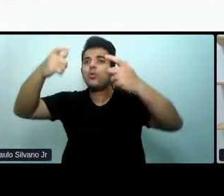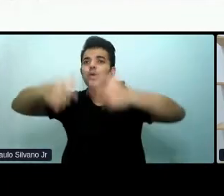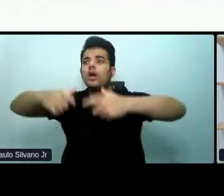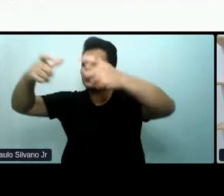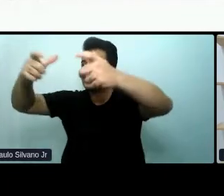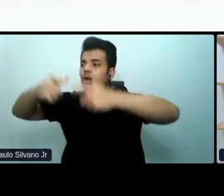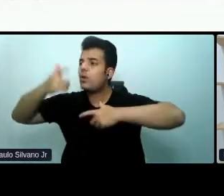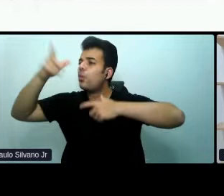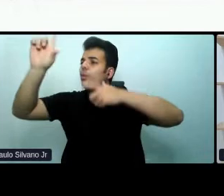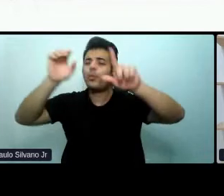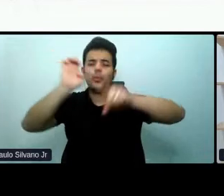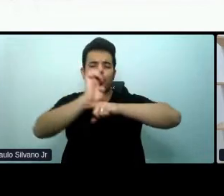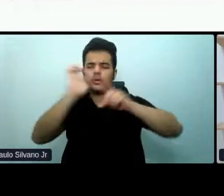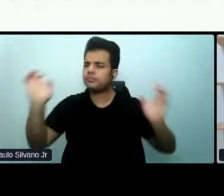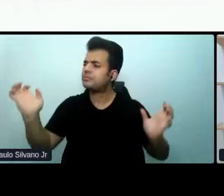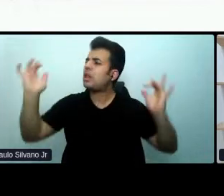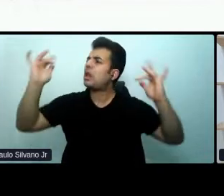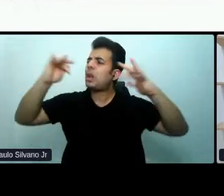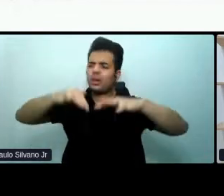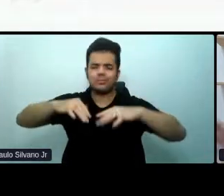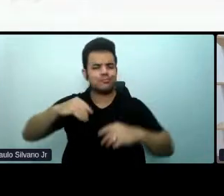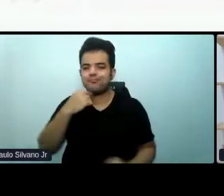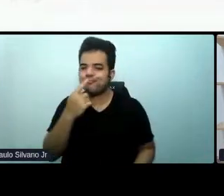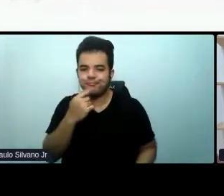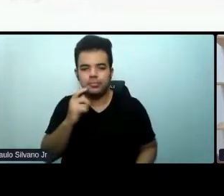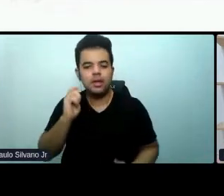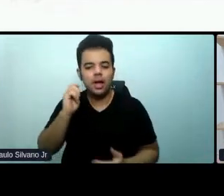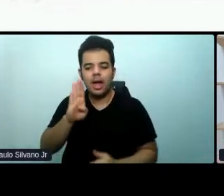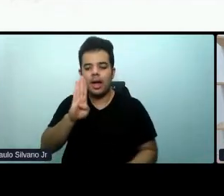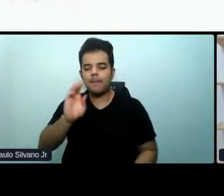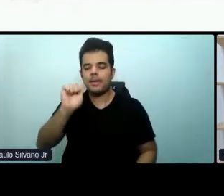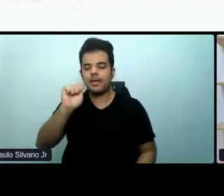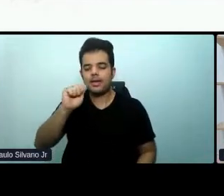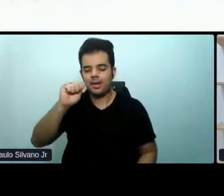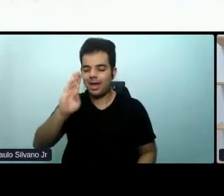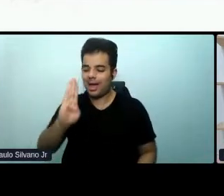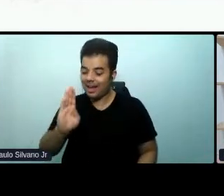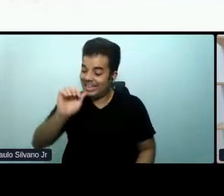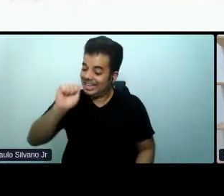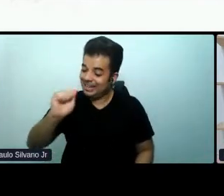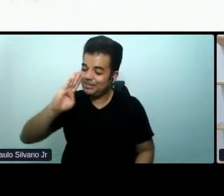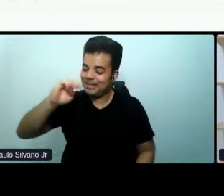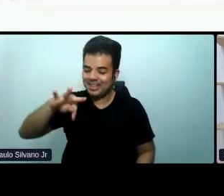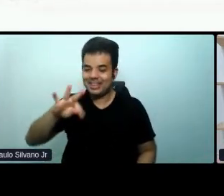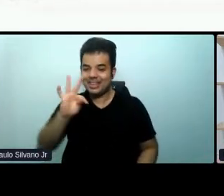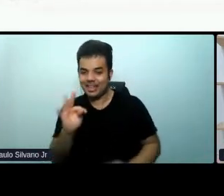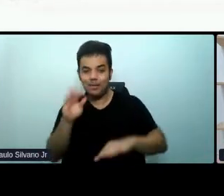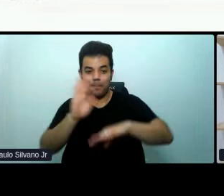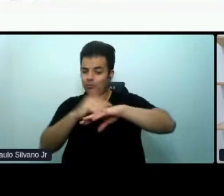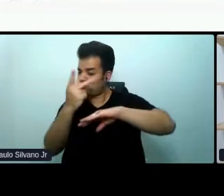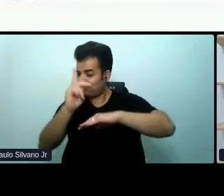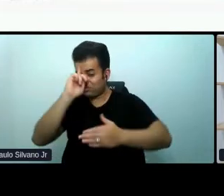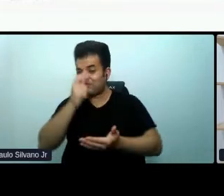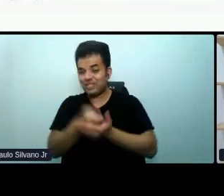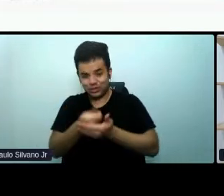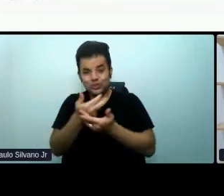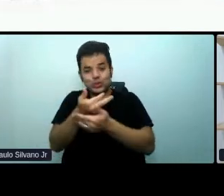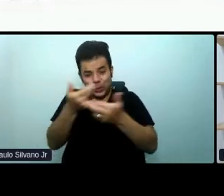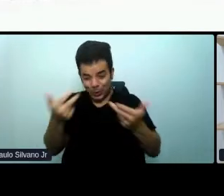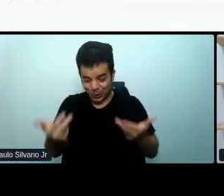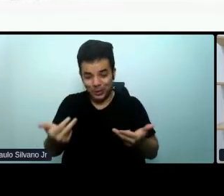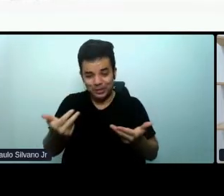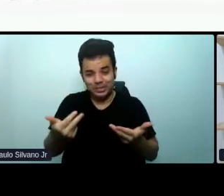lugares, de outros estados, porque a BNT não paga nada para ninguém. Se você quiser vir, é tudo por sua conta. Então,